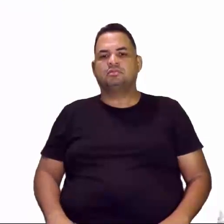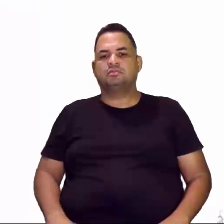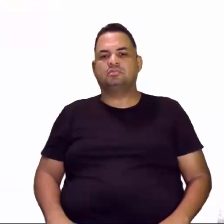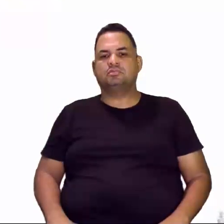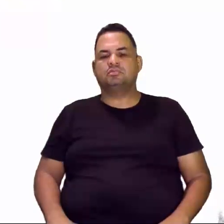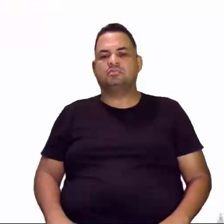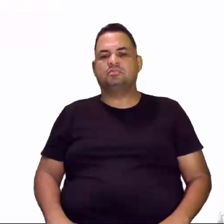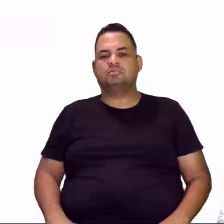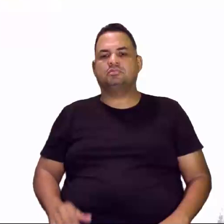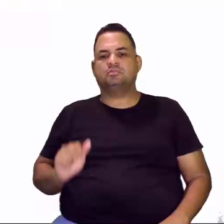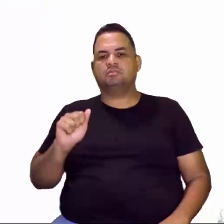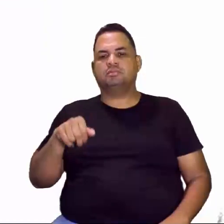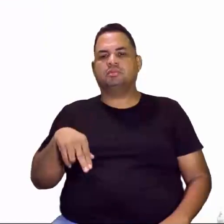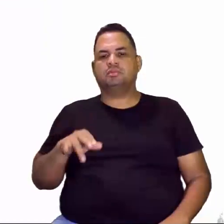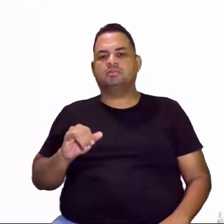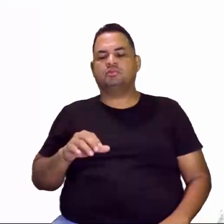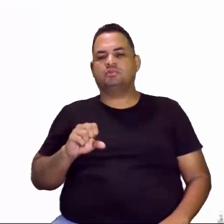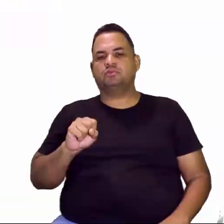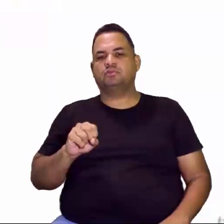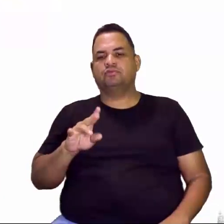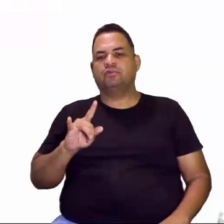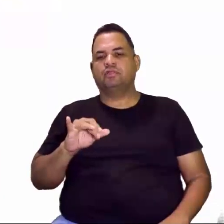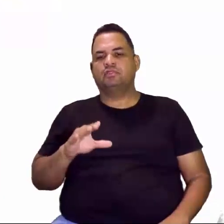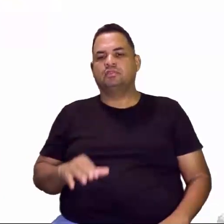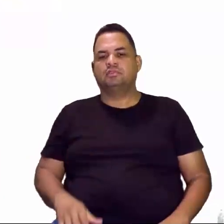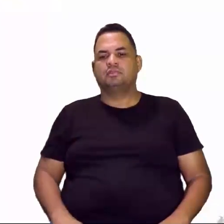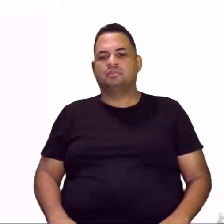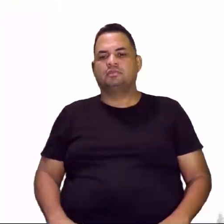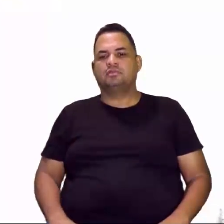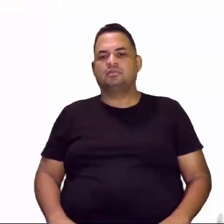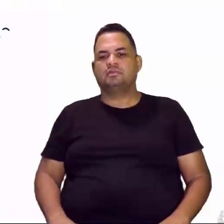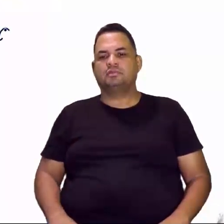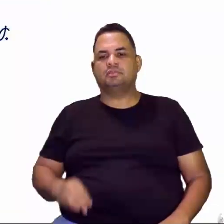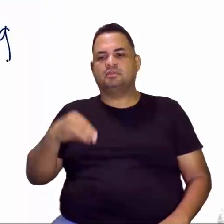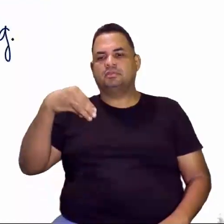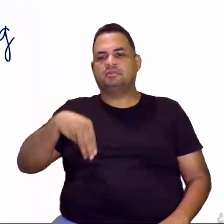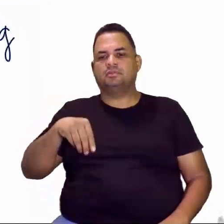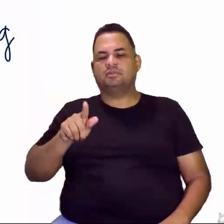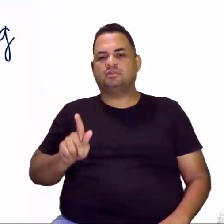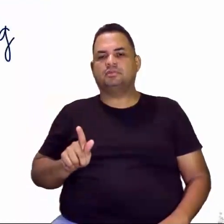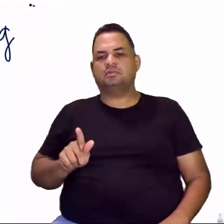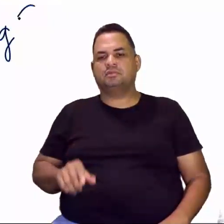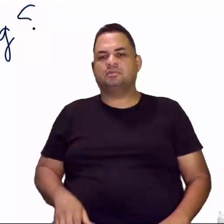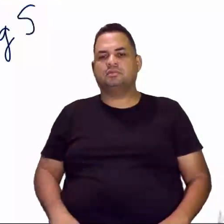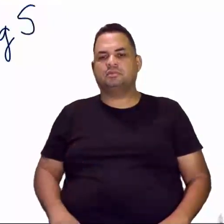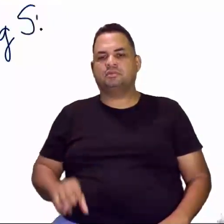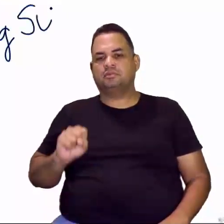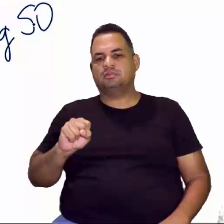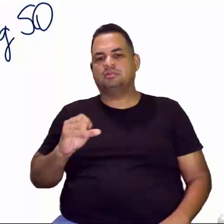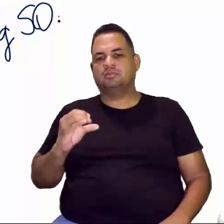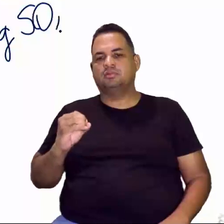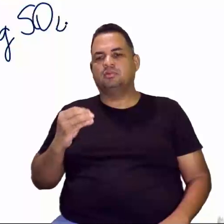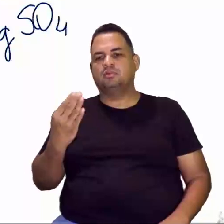ligar ao ânion sulfato. Então, vai ficar como? MgSO4.